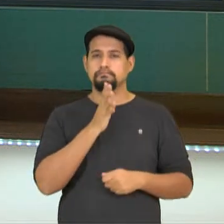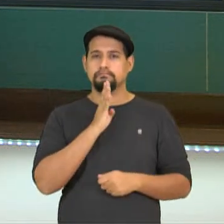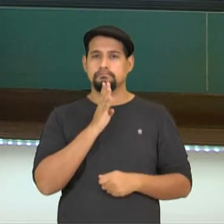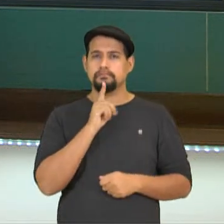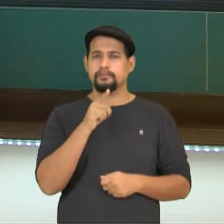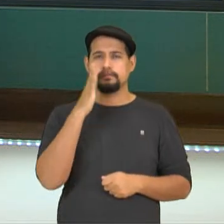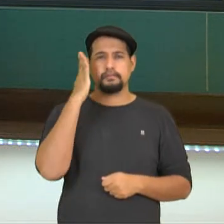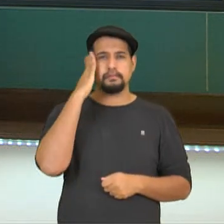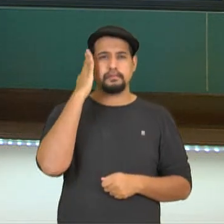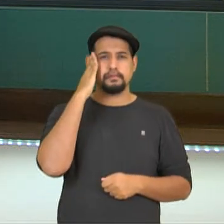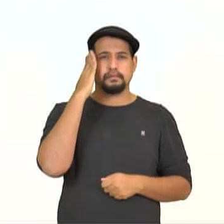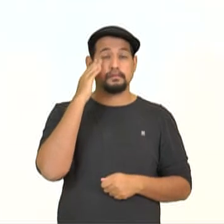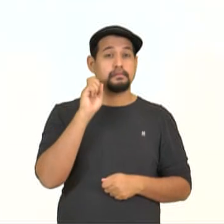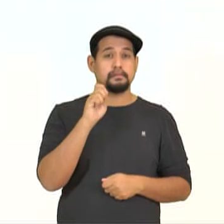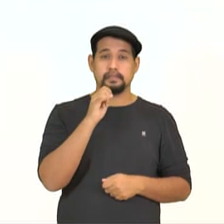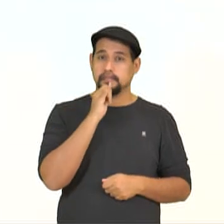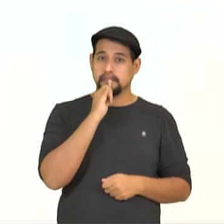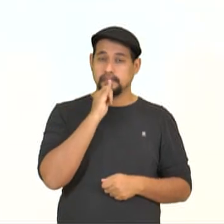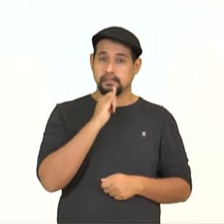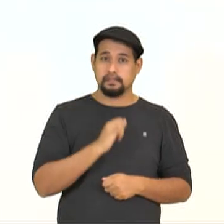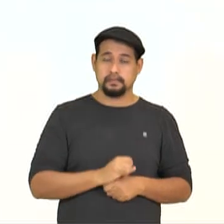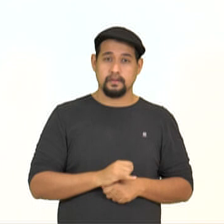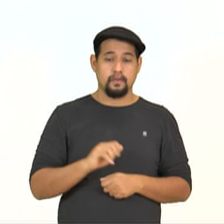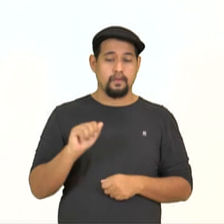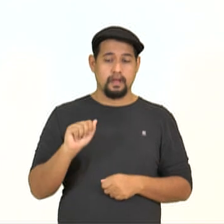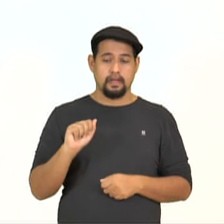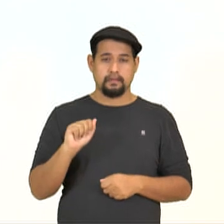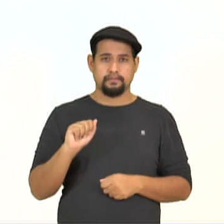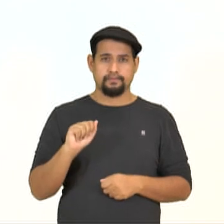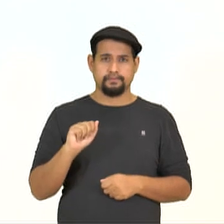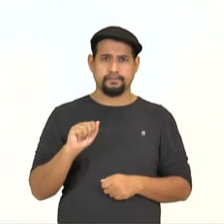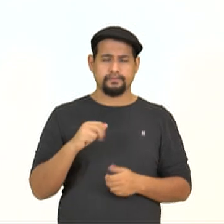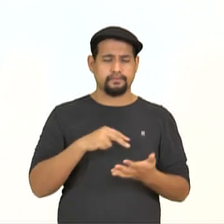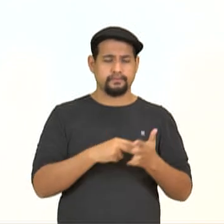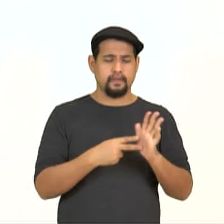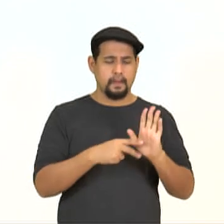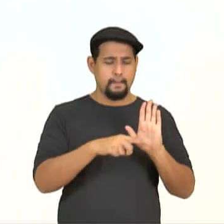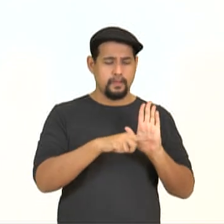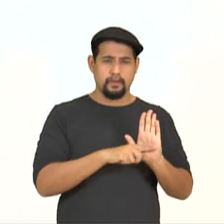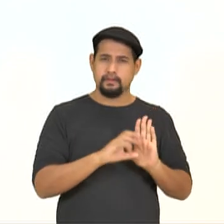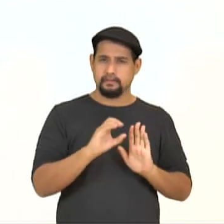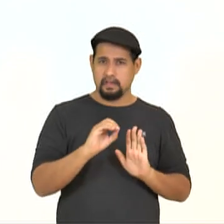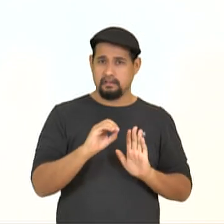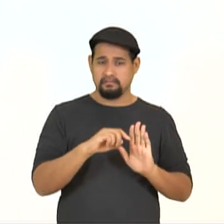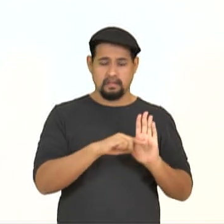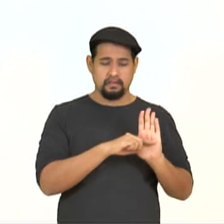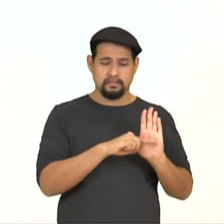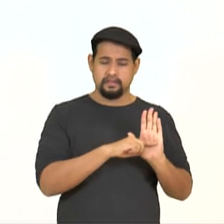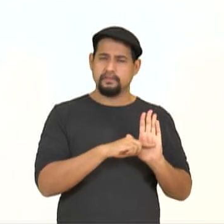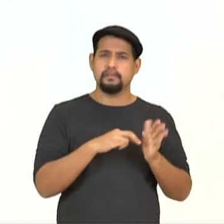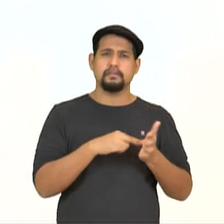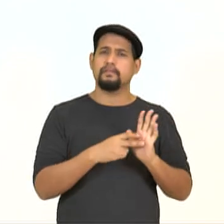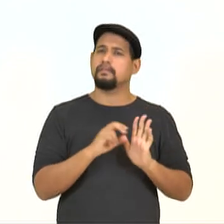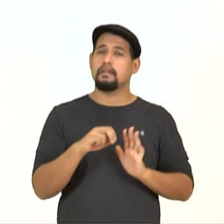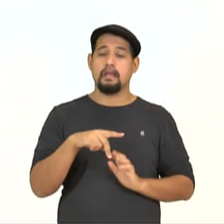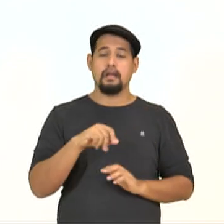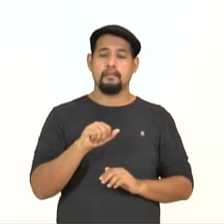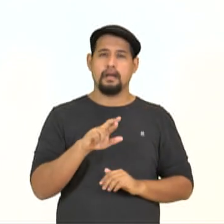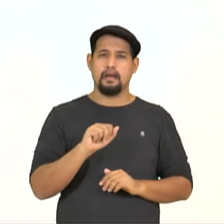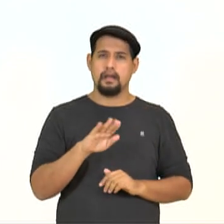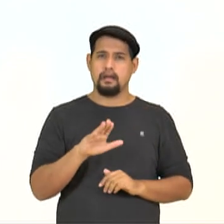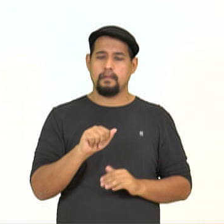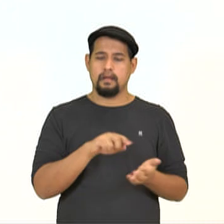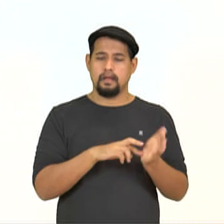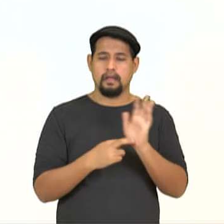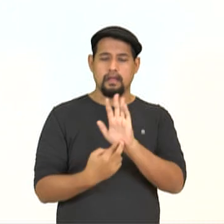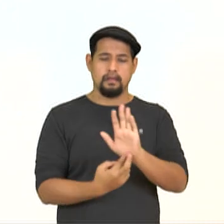Vocês sabem que se o coeficiente a for menor do que zero, se ele for negativo, a parábola que representa a